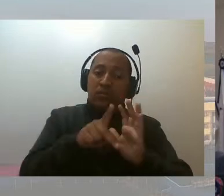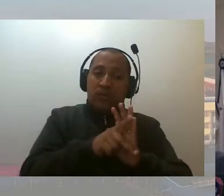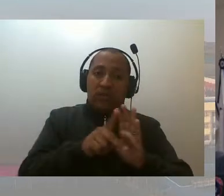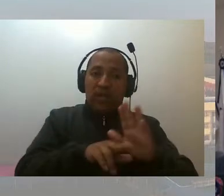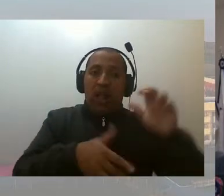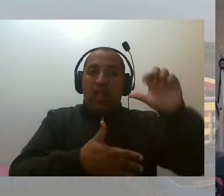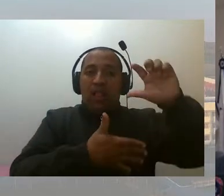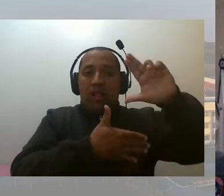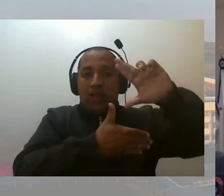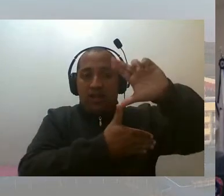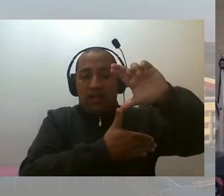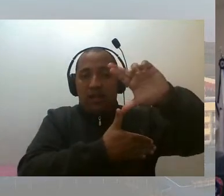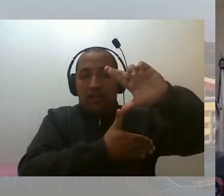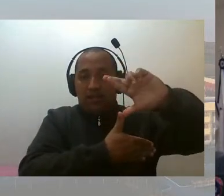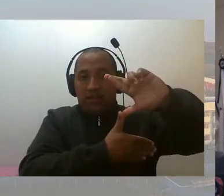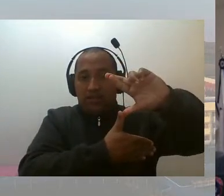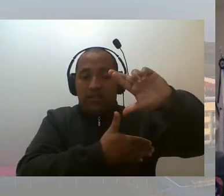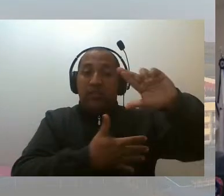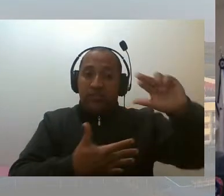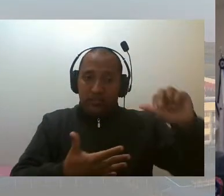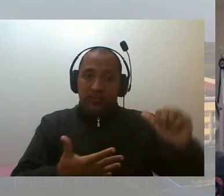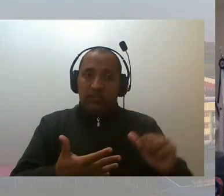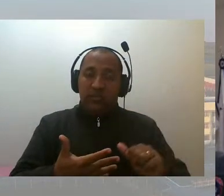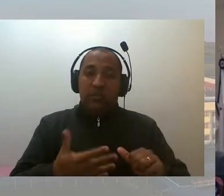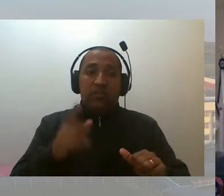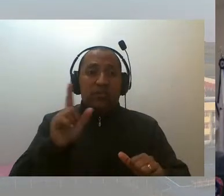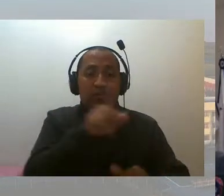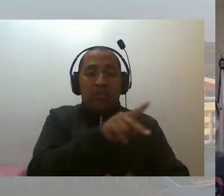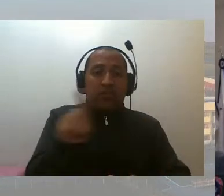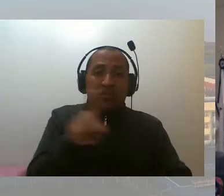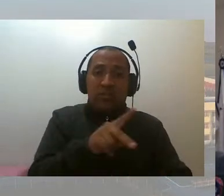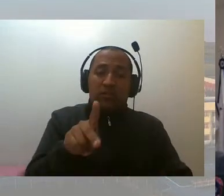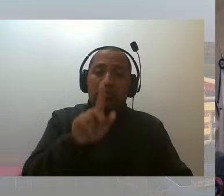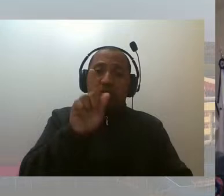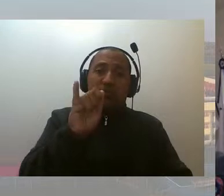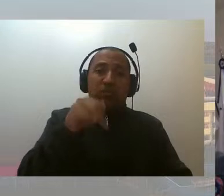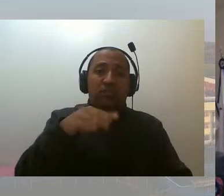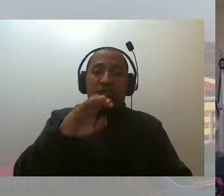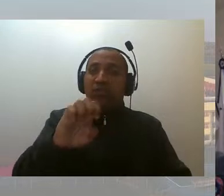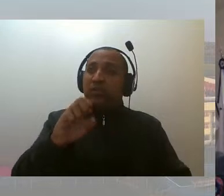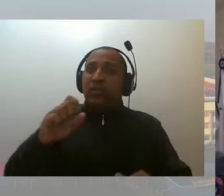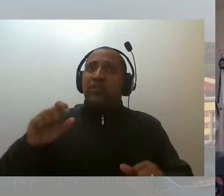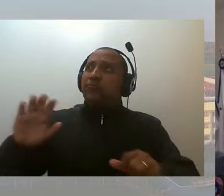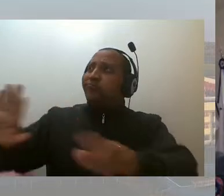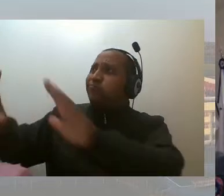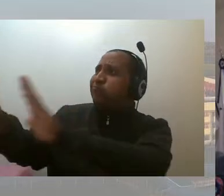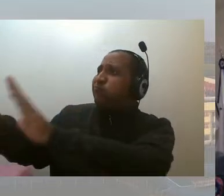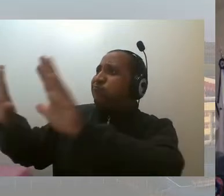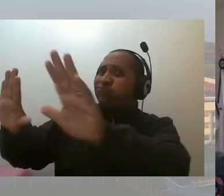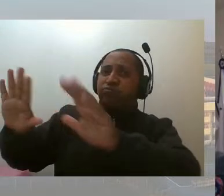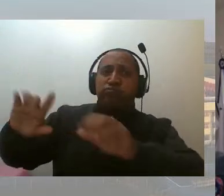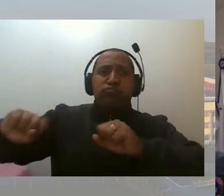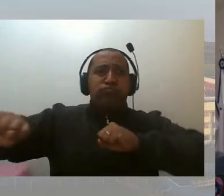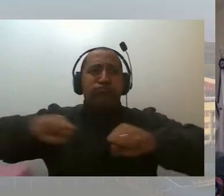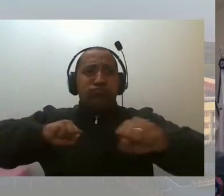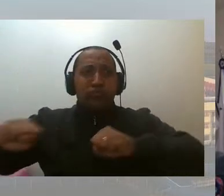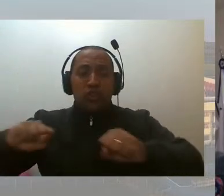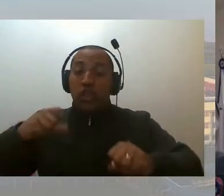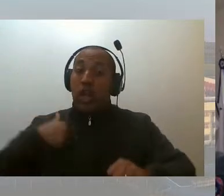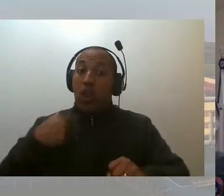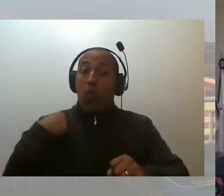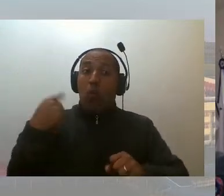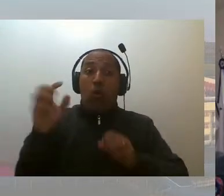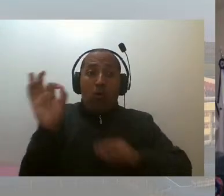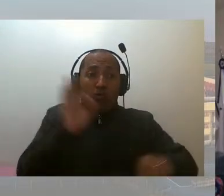Latino-Caribenha, e a professora Giane tinha que estar contendo as manifestações, porque era o evento que ela estava